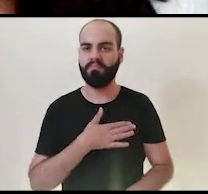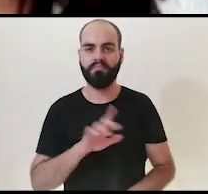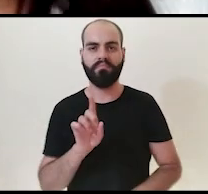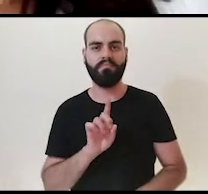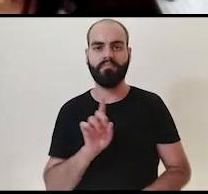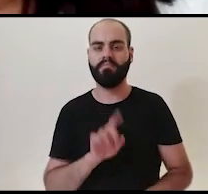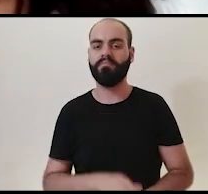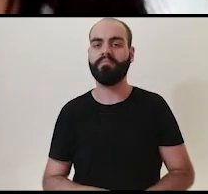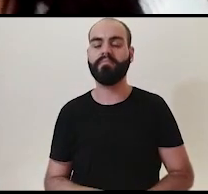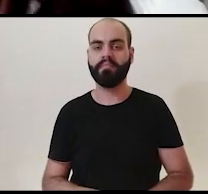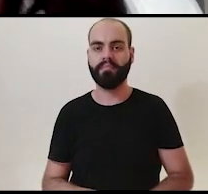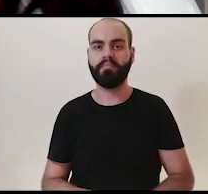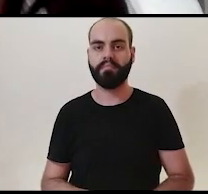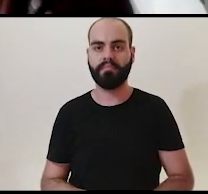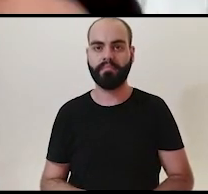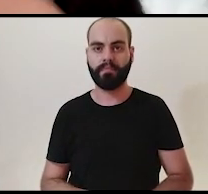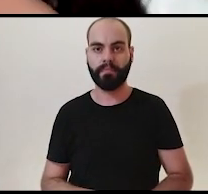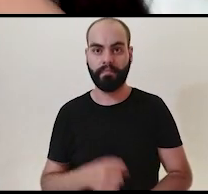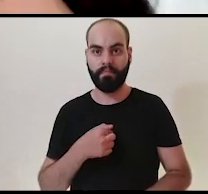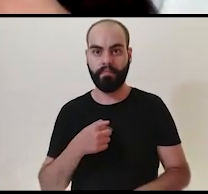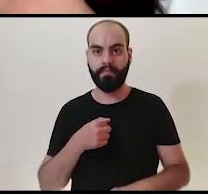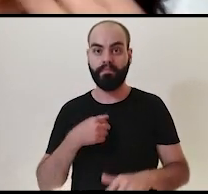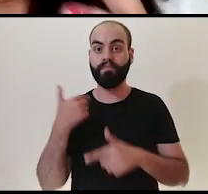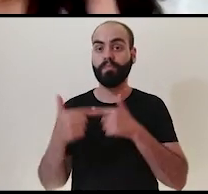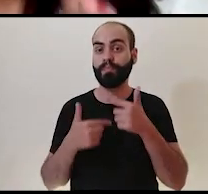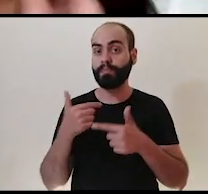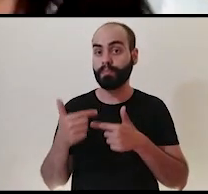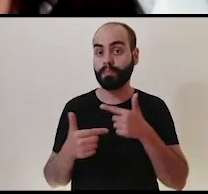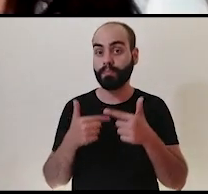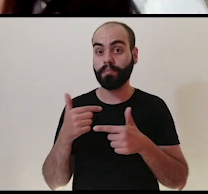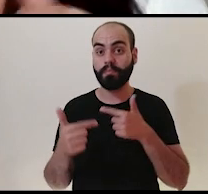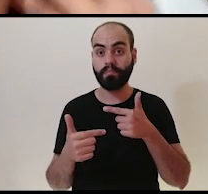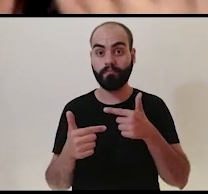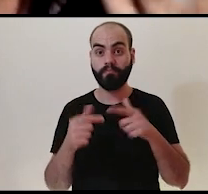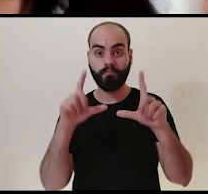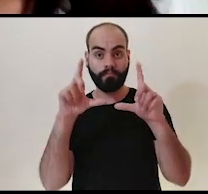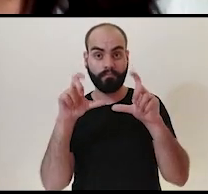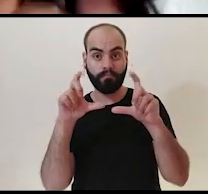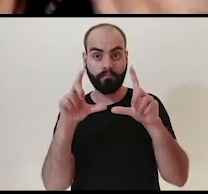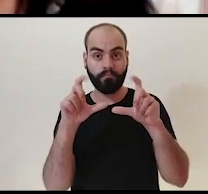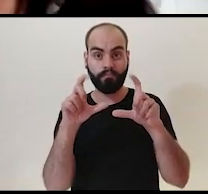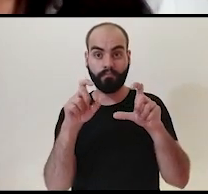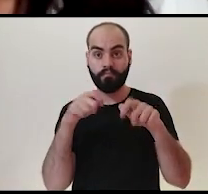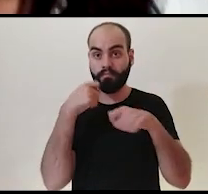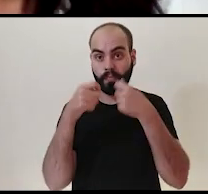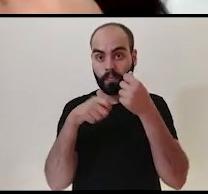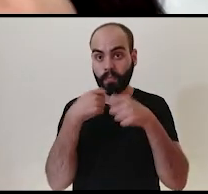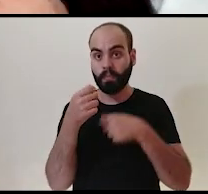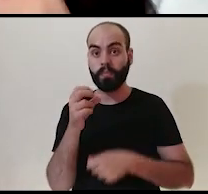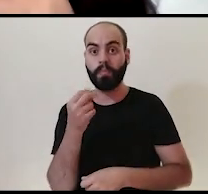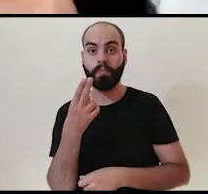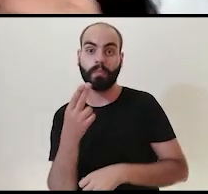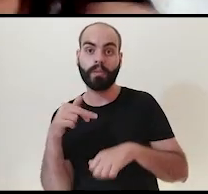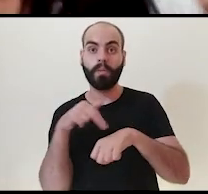Aline, porque eu trabalho muito com fotografia de gastronomia ou de moda, que eu tenho alguns clientes da